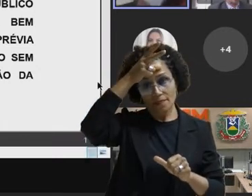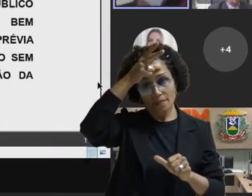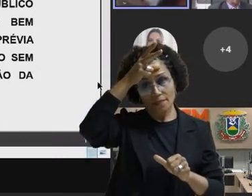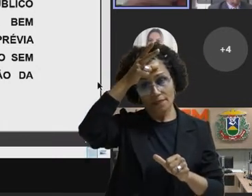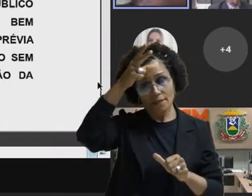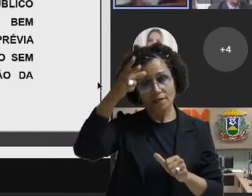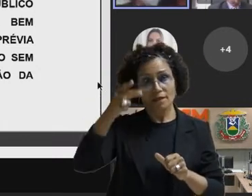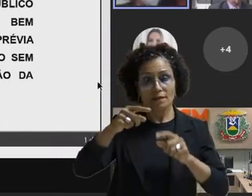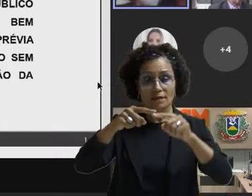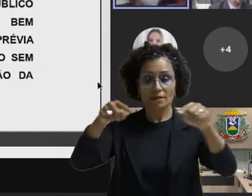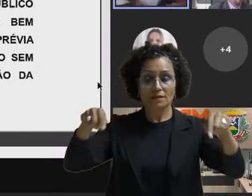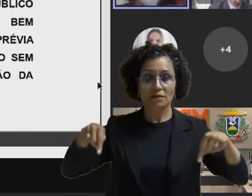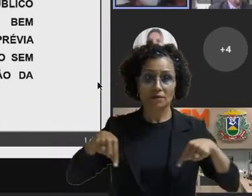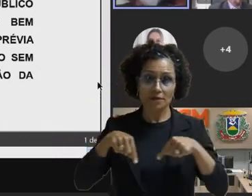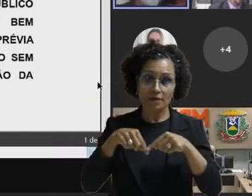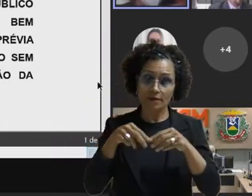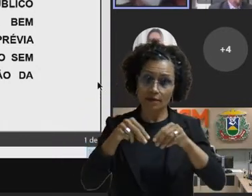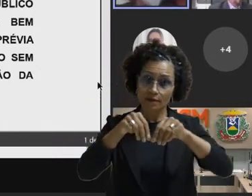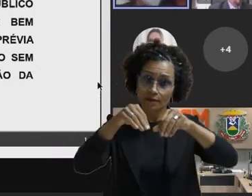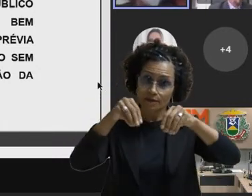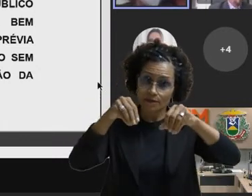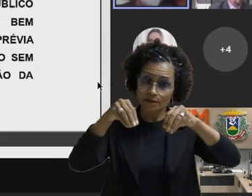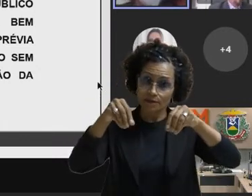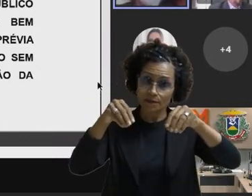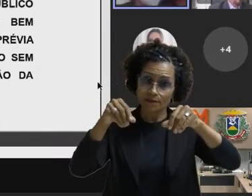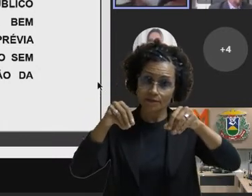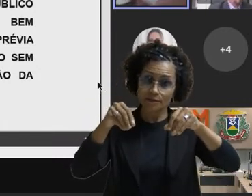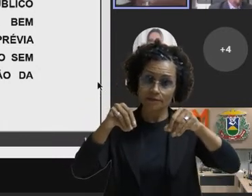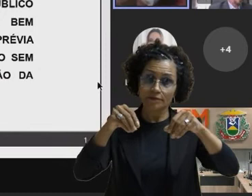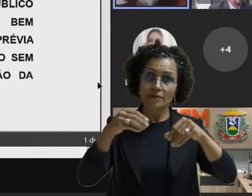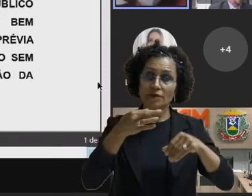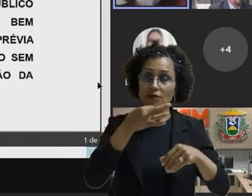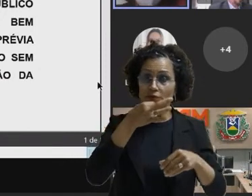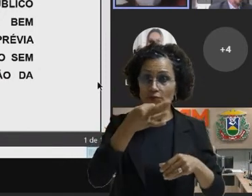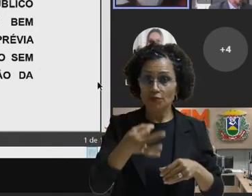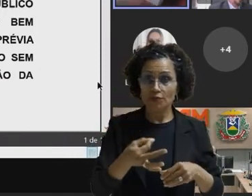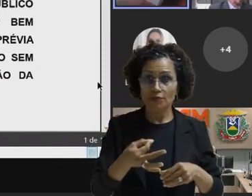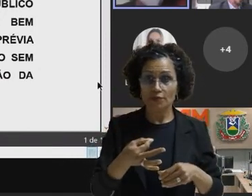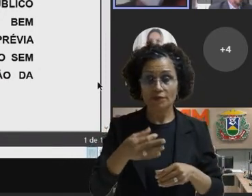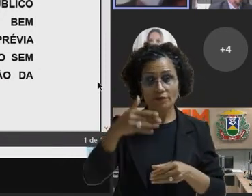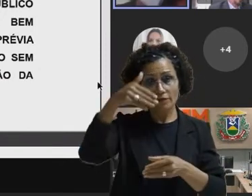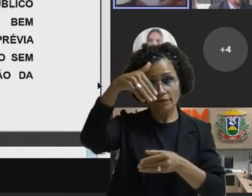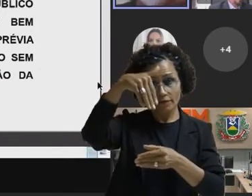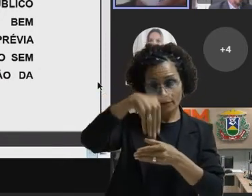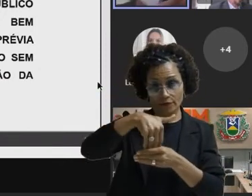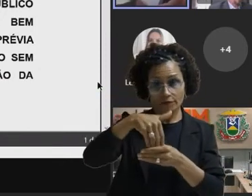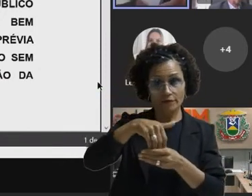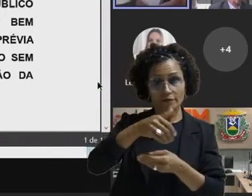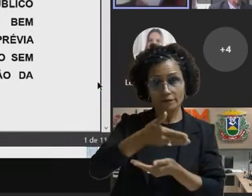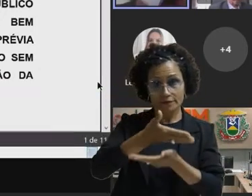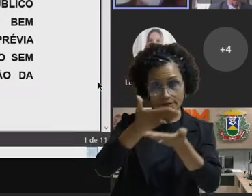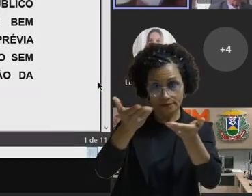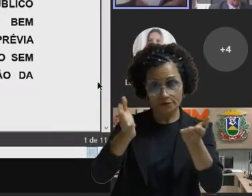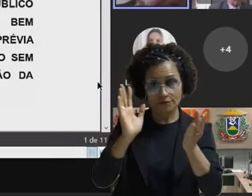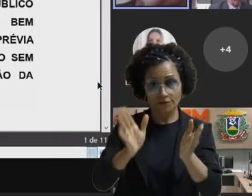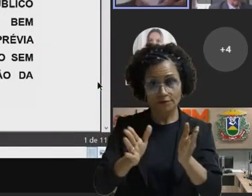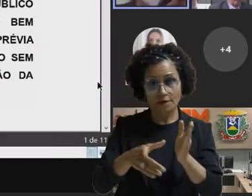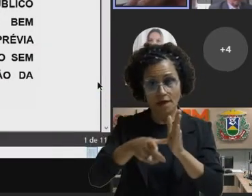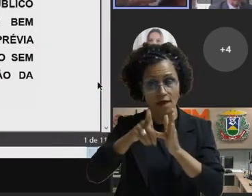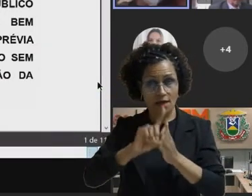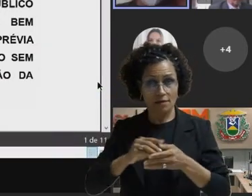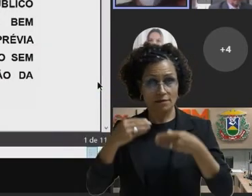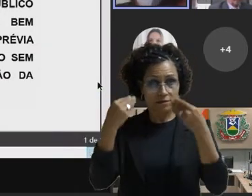acomodávamos a situação. Então, eu não homologuei e sugiro isso. O voto também vocês receberam com antecedência.